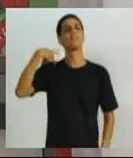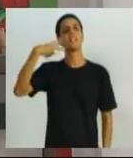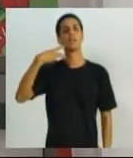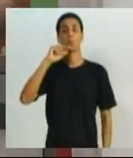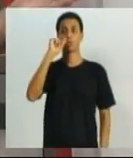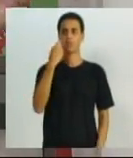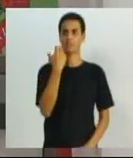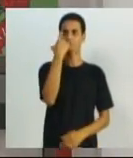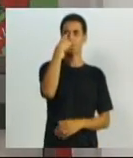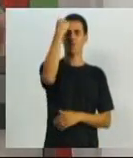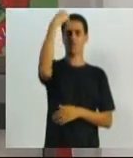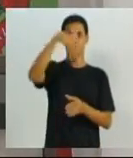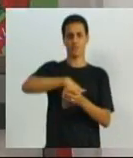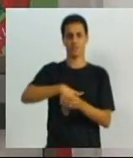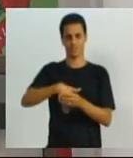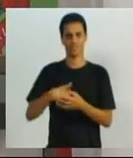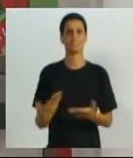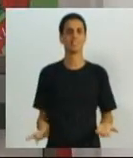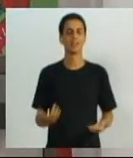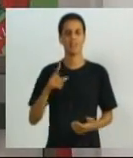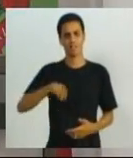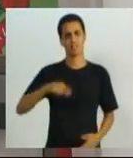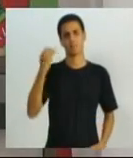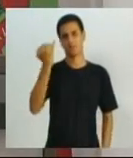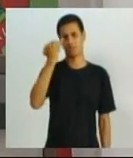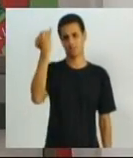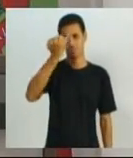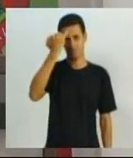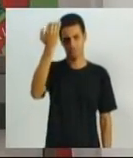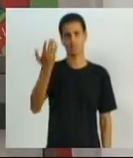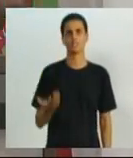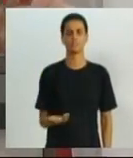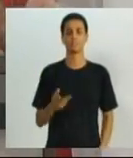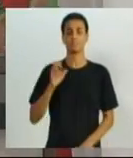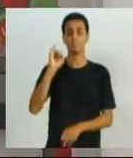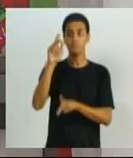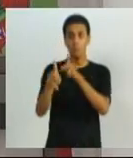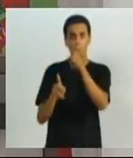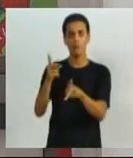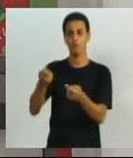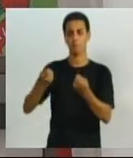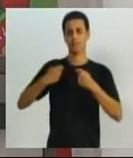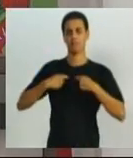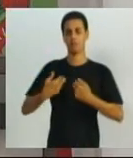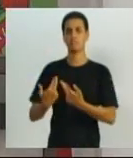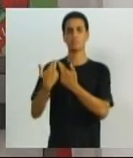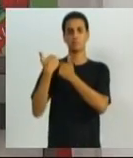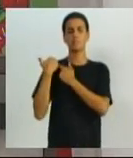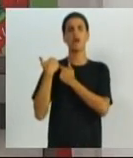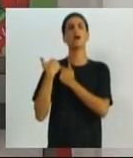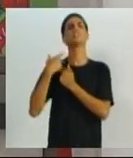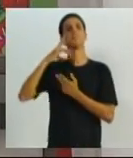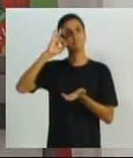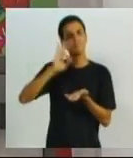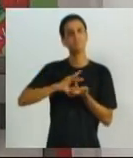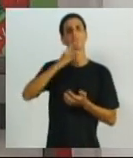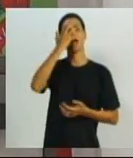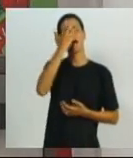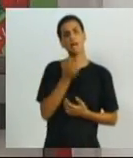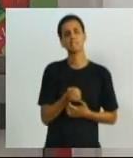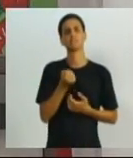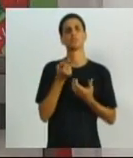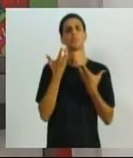eleito, né? Eu acho que é importante, né, a partir do momento que o povo lhe confia essa função, você realmente se dedicar de corpo e